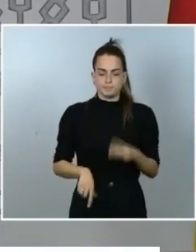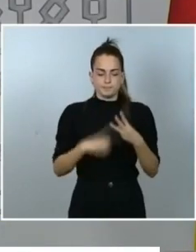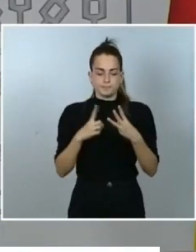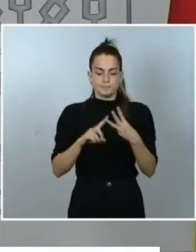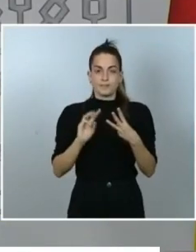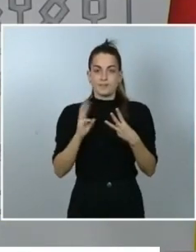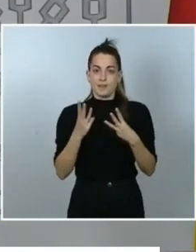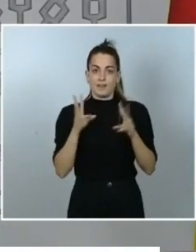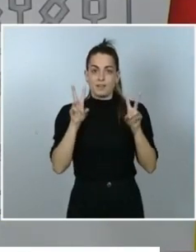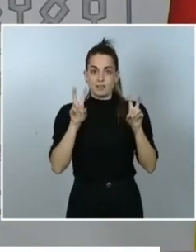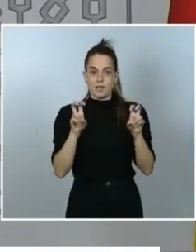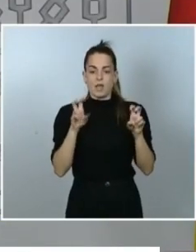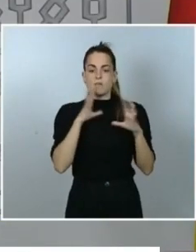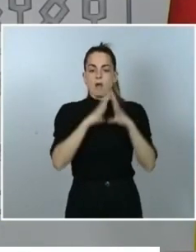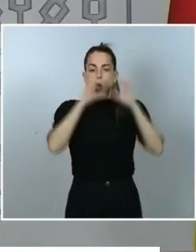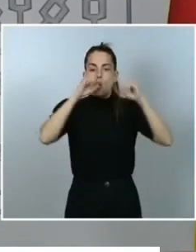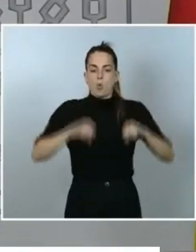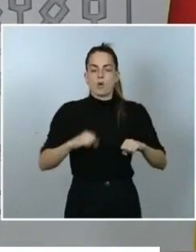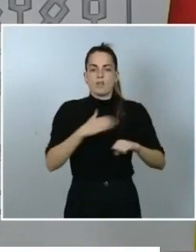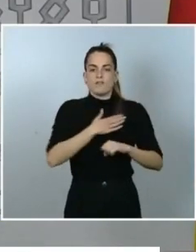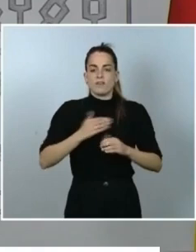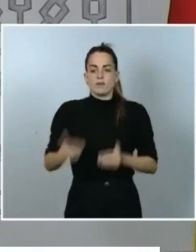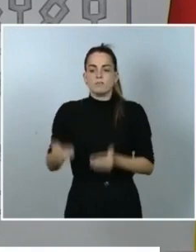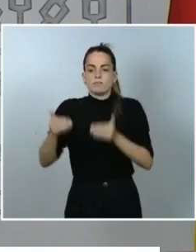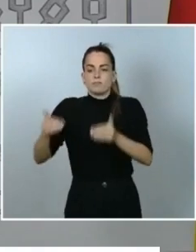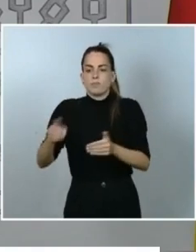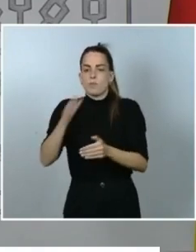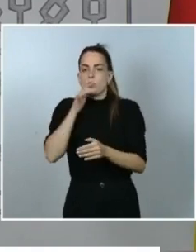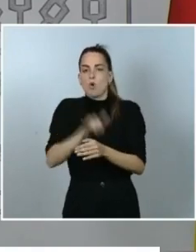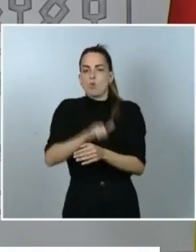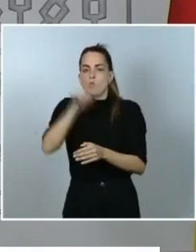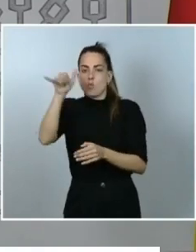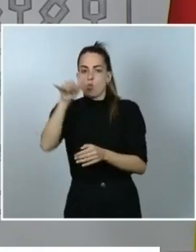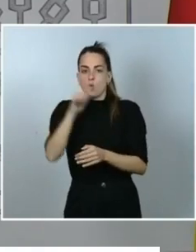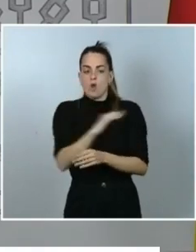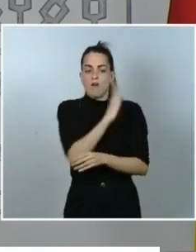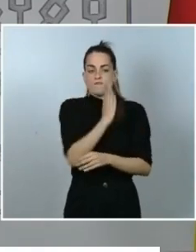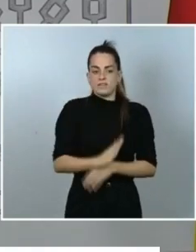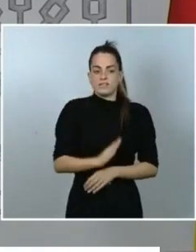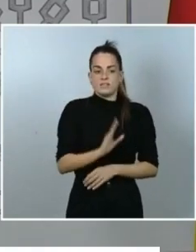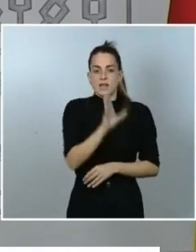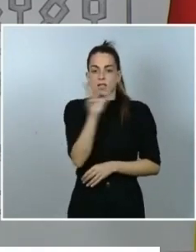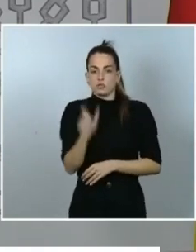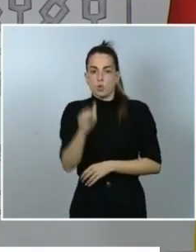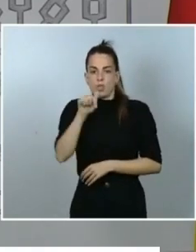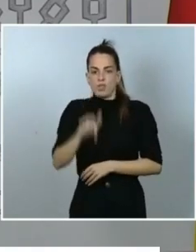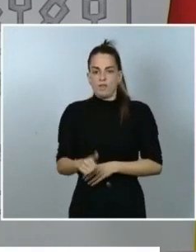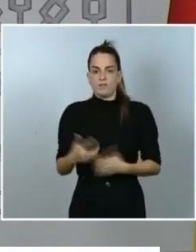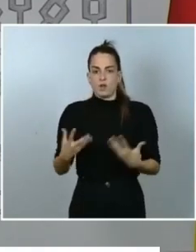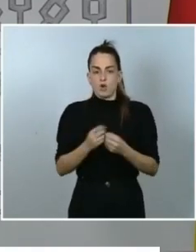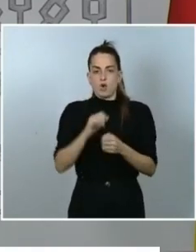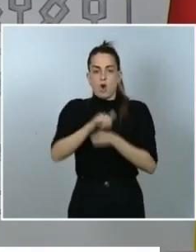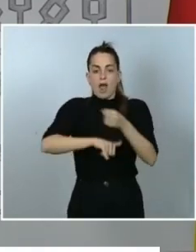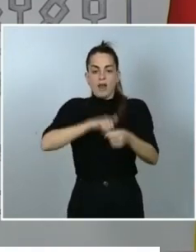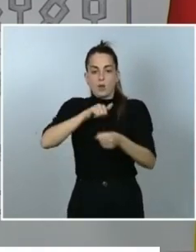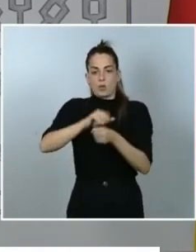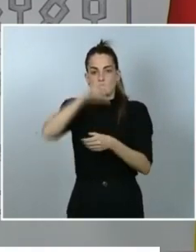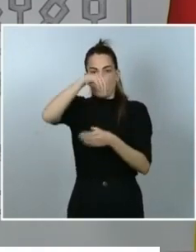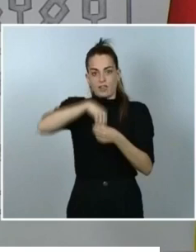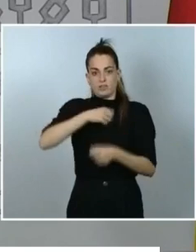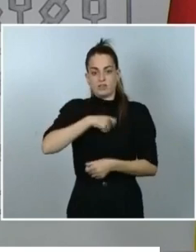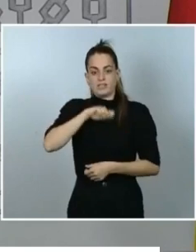países: Botswana, União das Comores, Gana, Quênia, Moçambique,